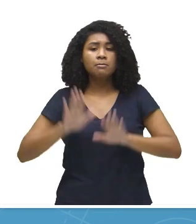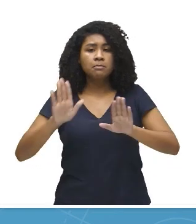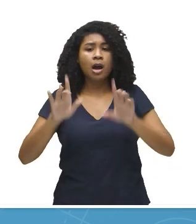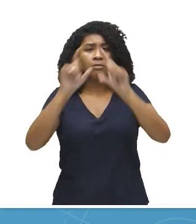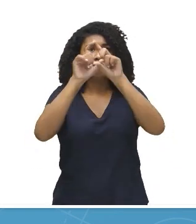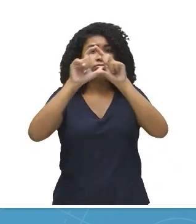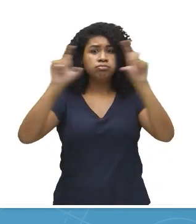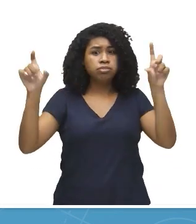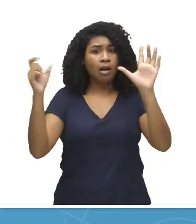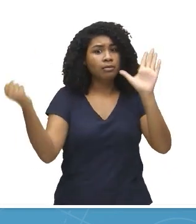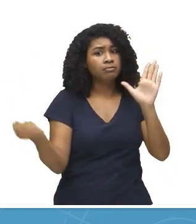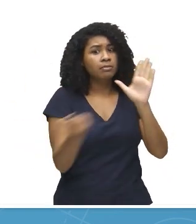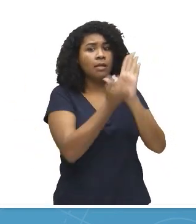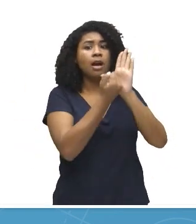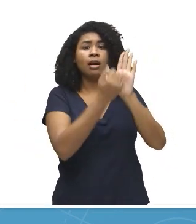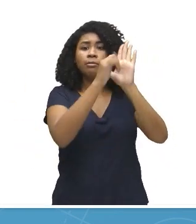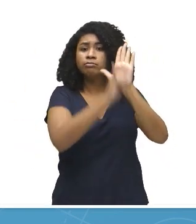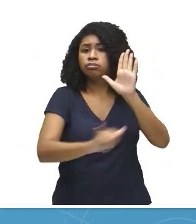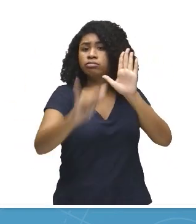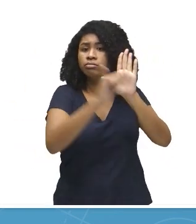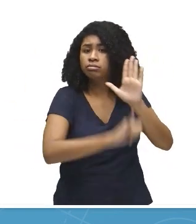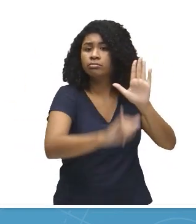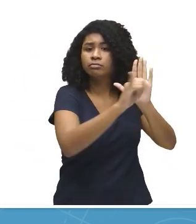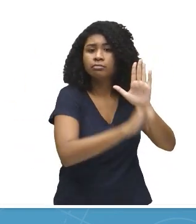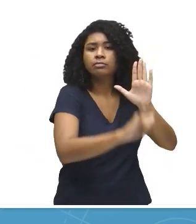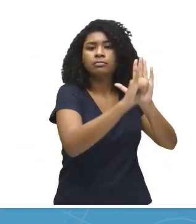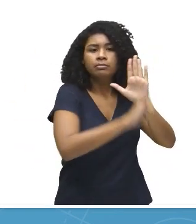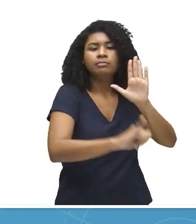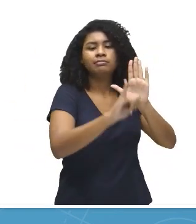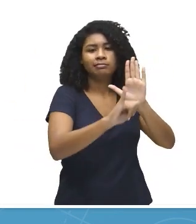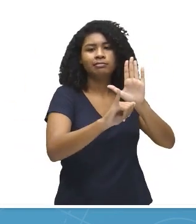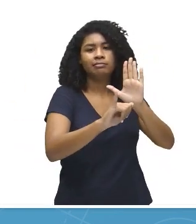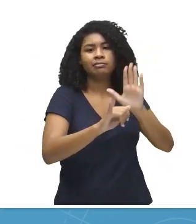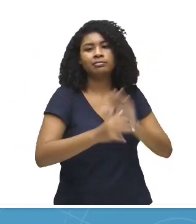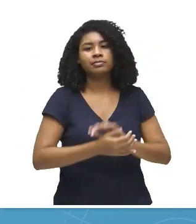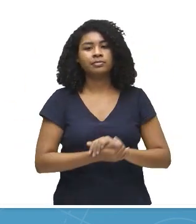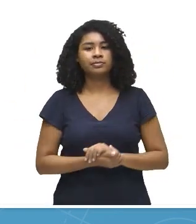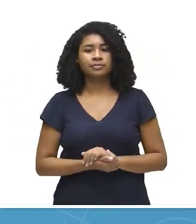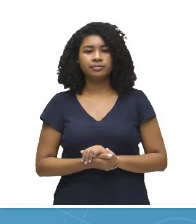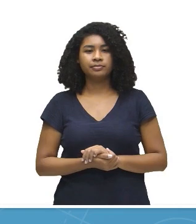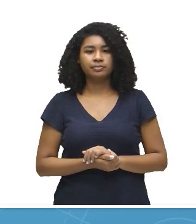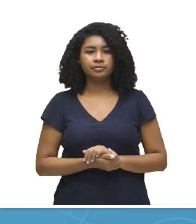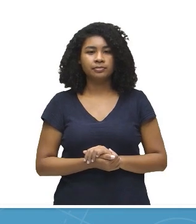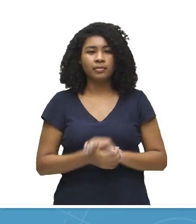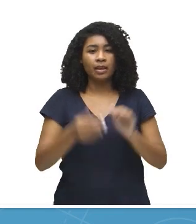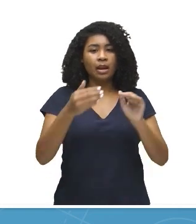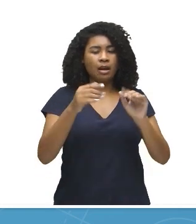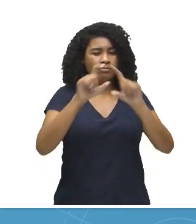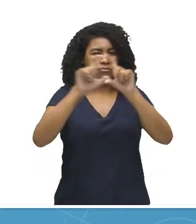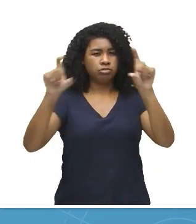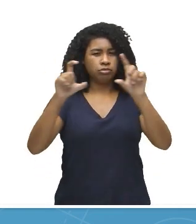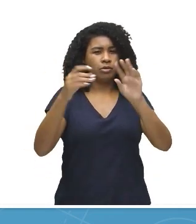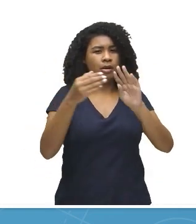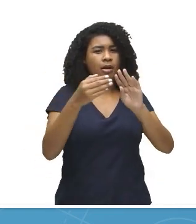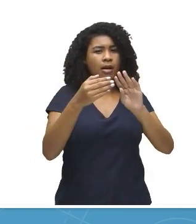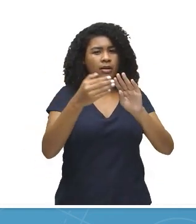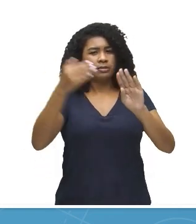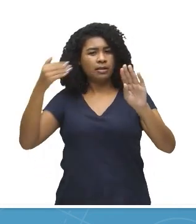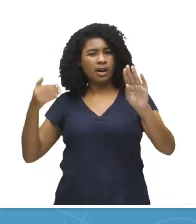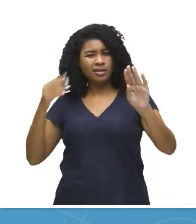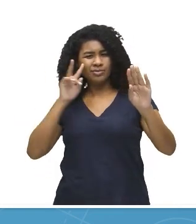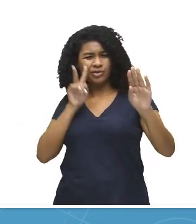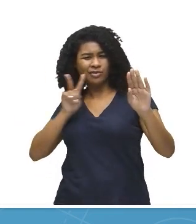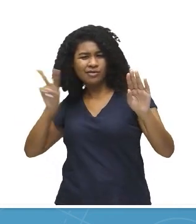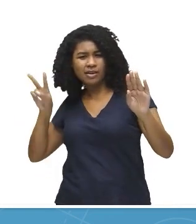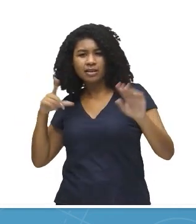o intuito principalmente de alertar as pessoas, né? Ali atrás a gente já observa